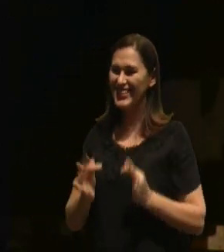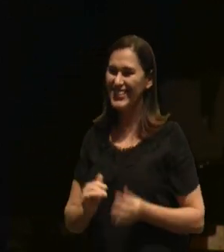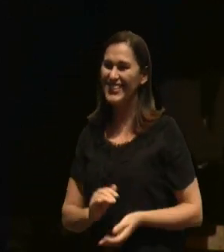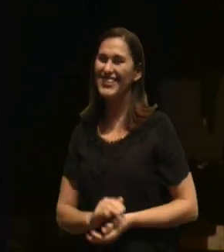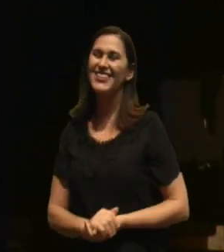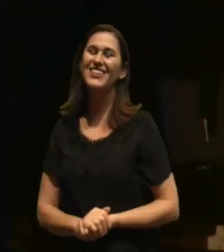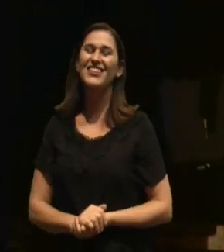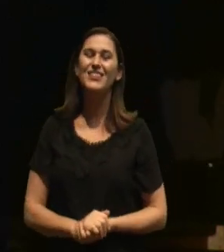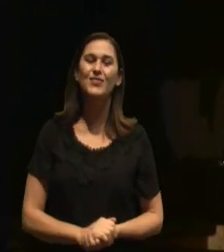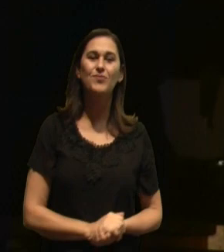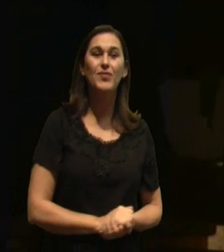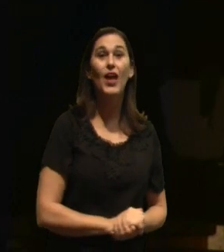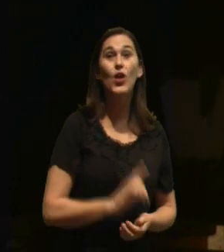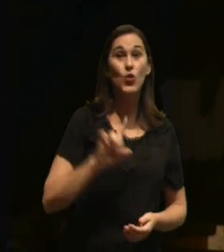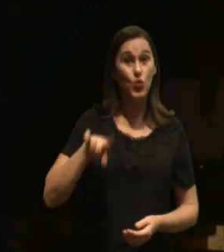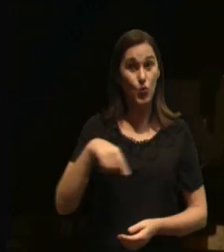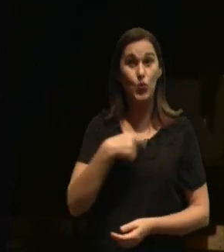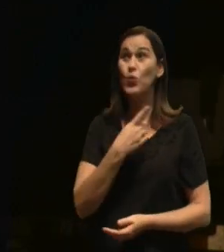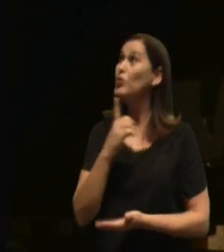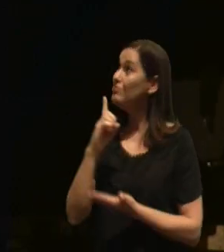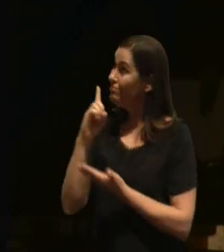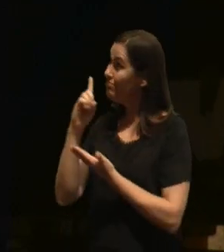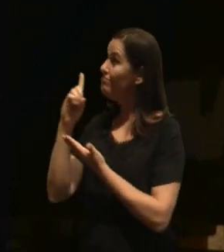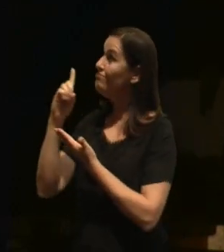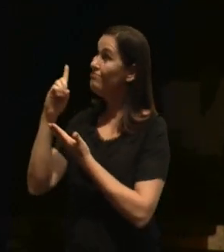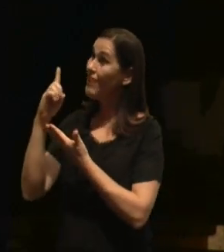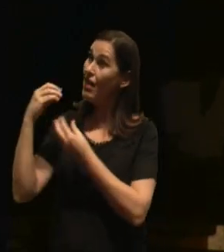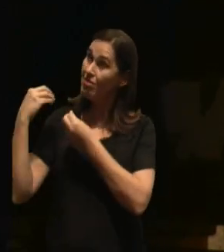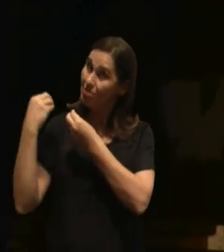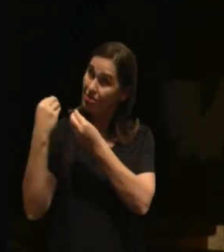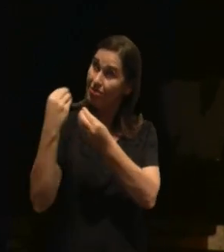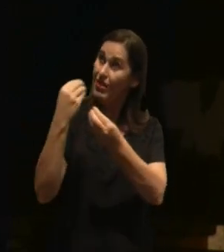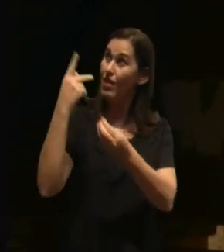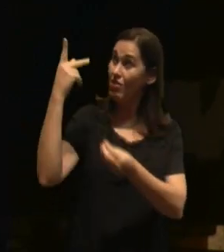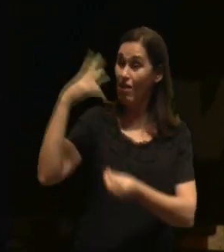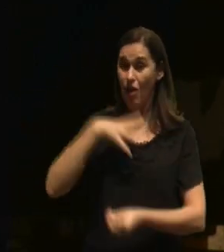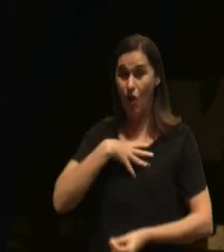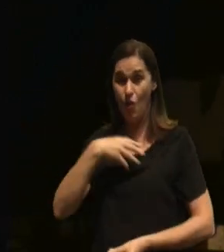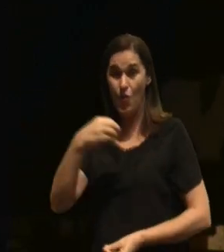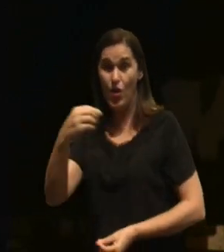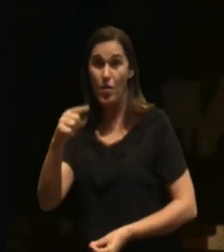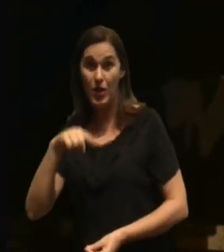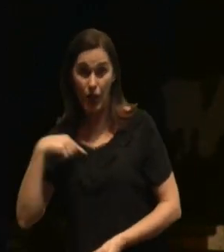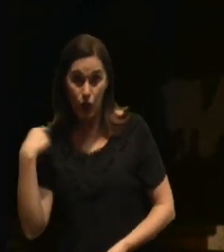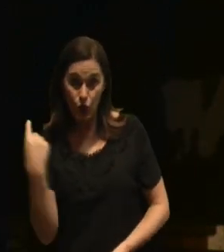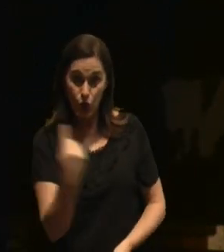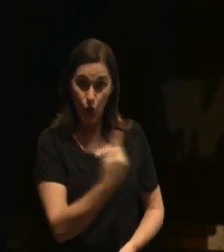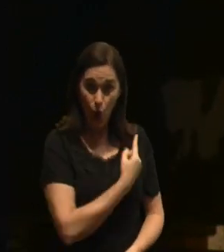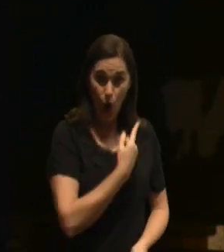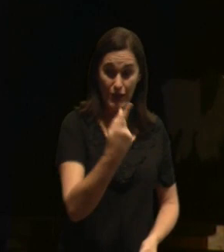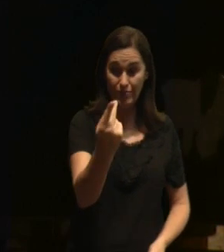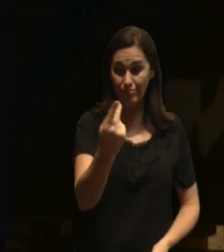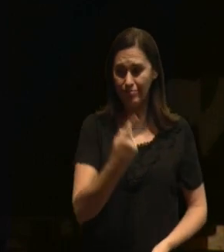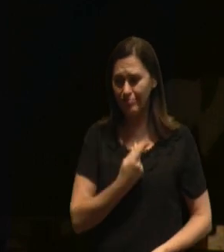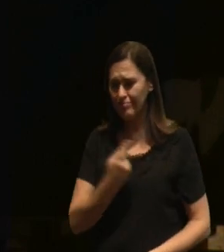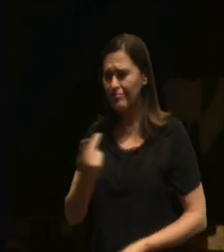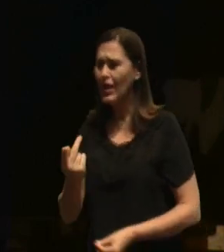feliz. Nosso Deus deu seu Filho pra que nós